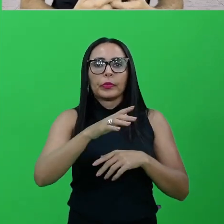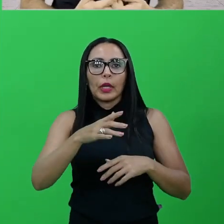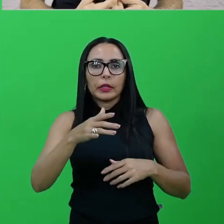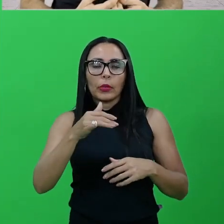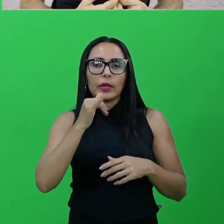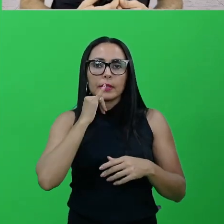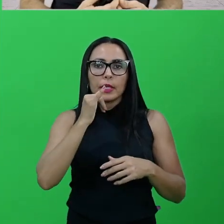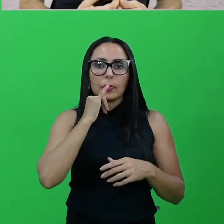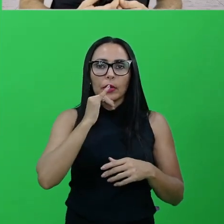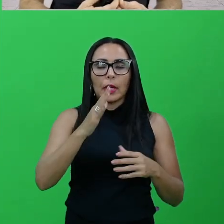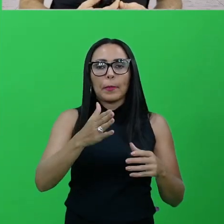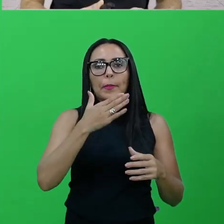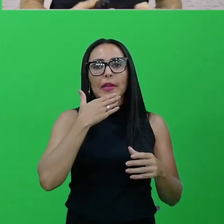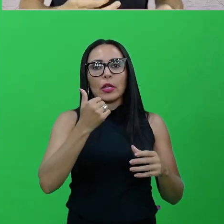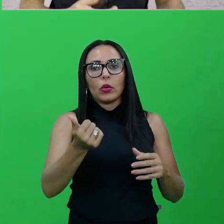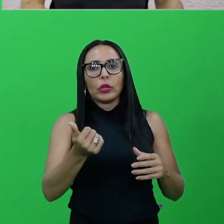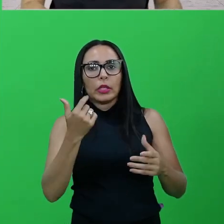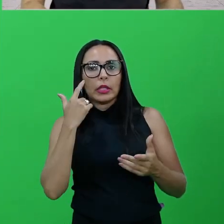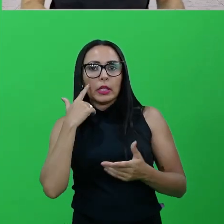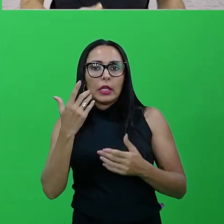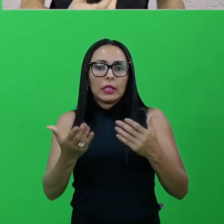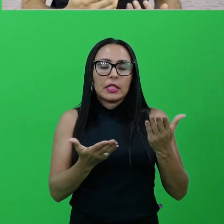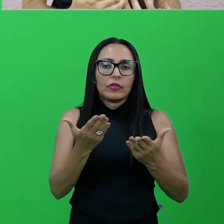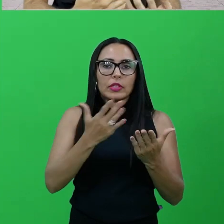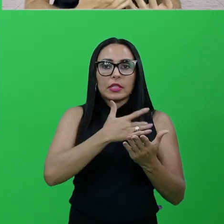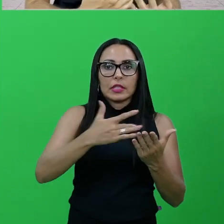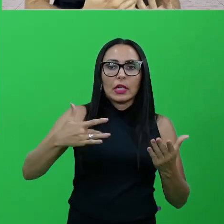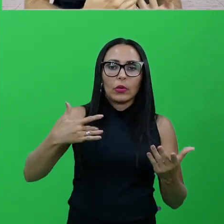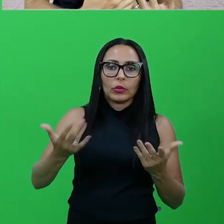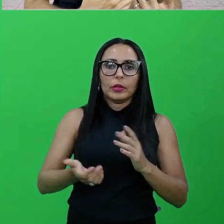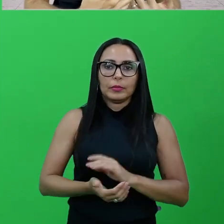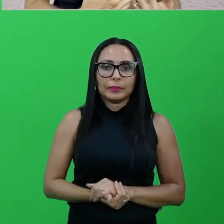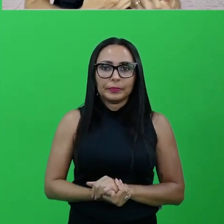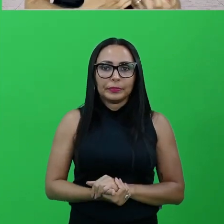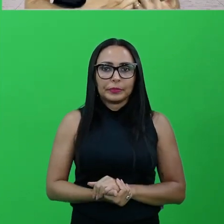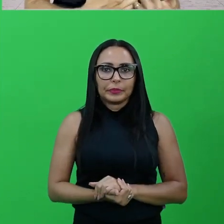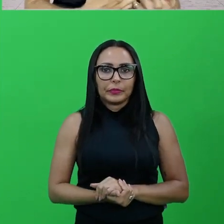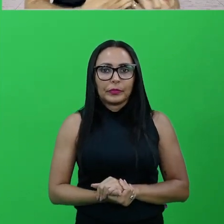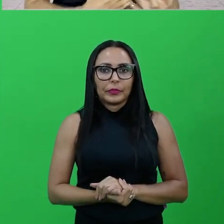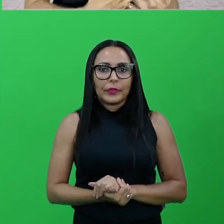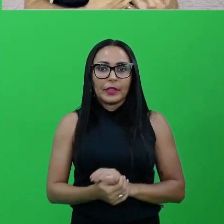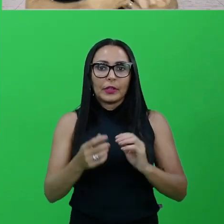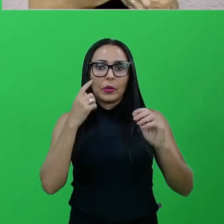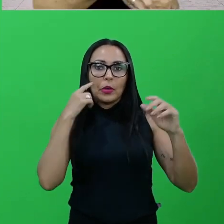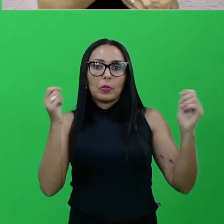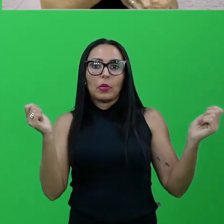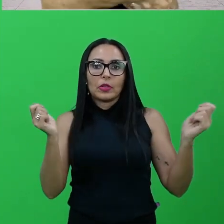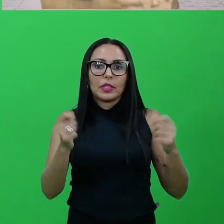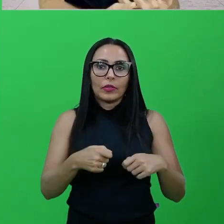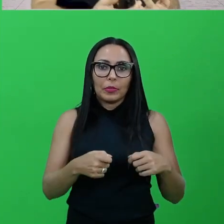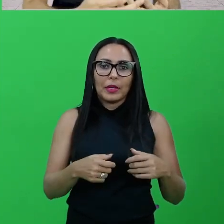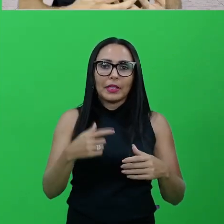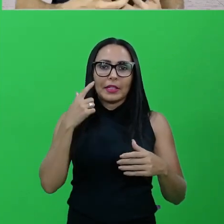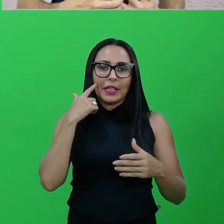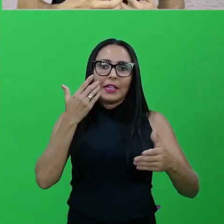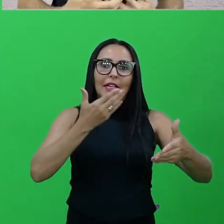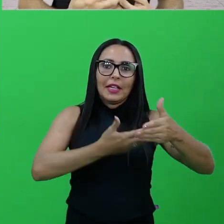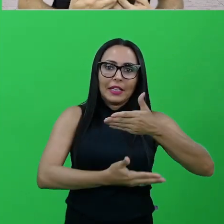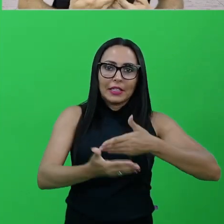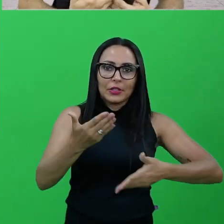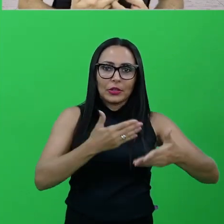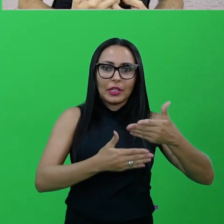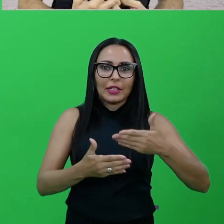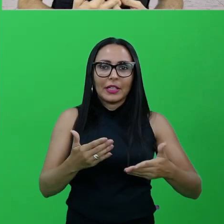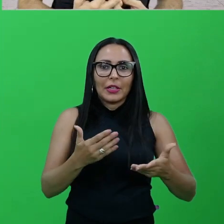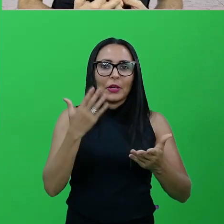da melhoria na prestação de um serviço de saúde, é algo que, né, possivelmente está diretamente relacionado a